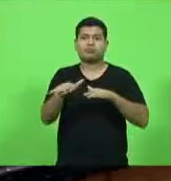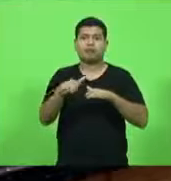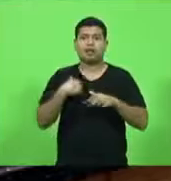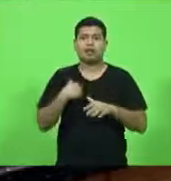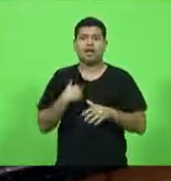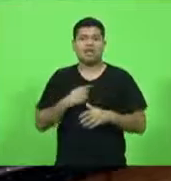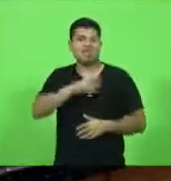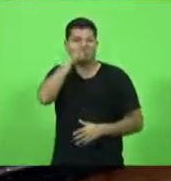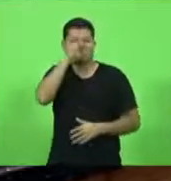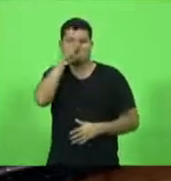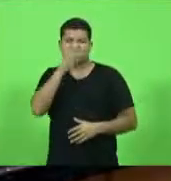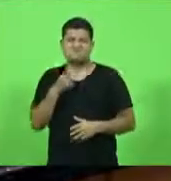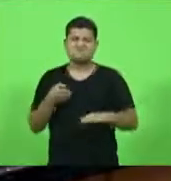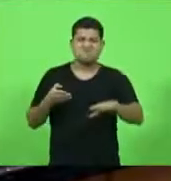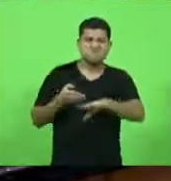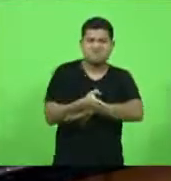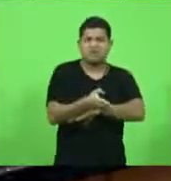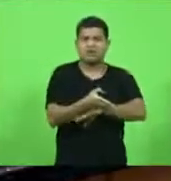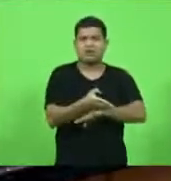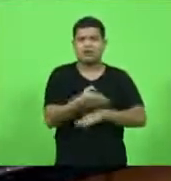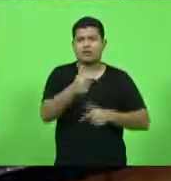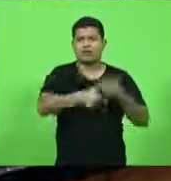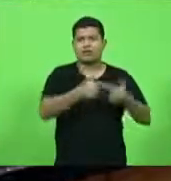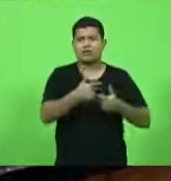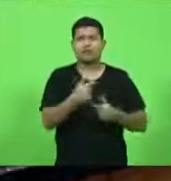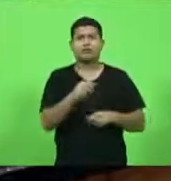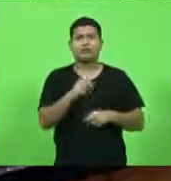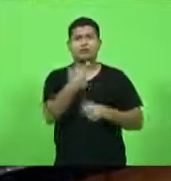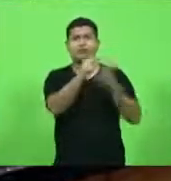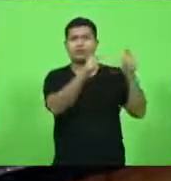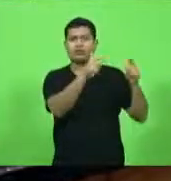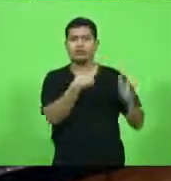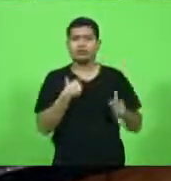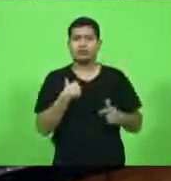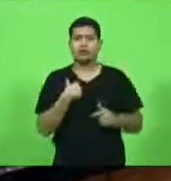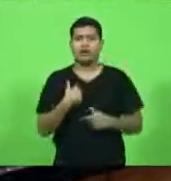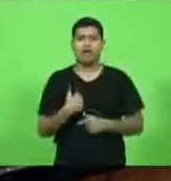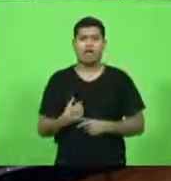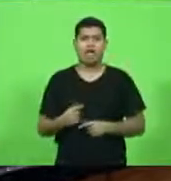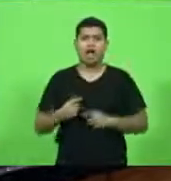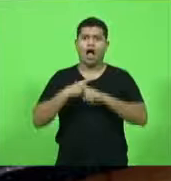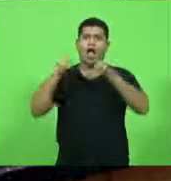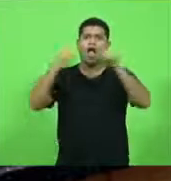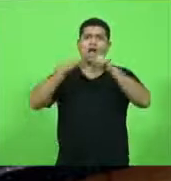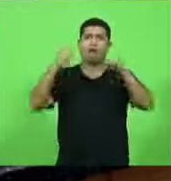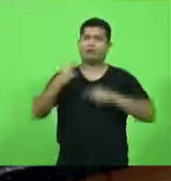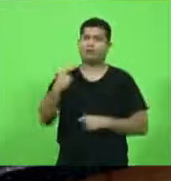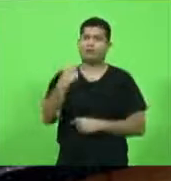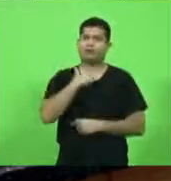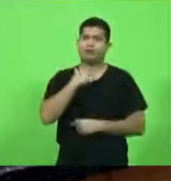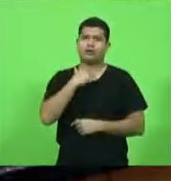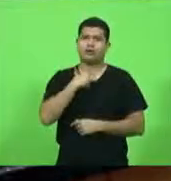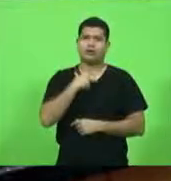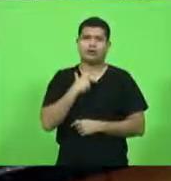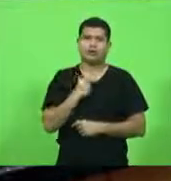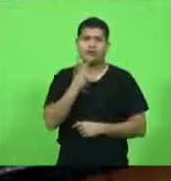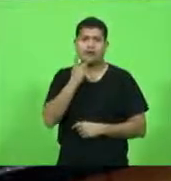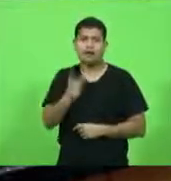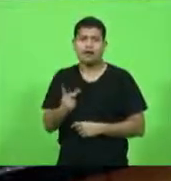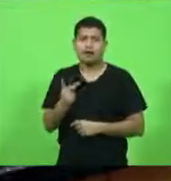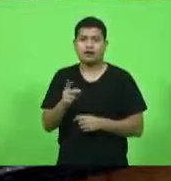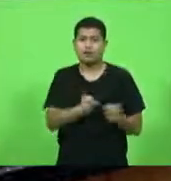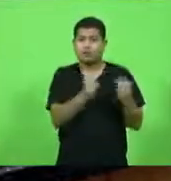no trabalho dos outros. E alguém aqui não tem, olha, ninguém pode reclamar aqui dentro aqui de falar que o